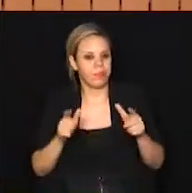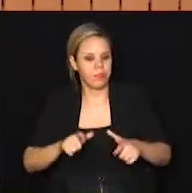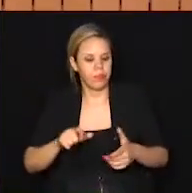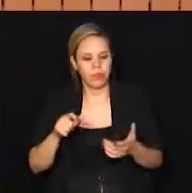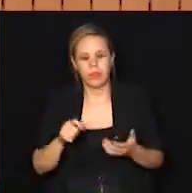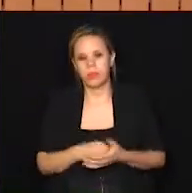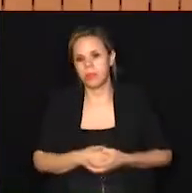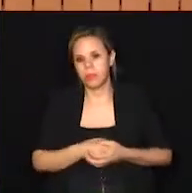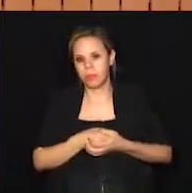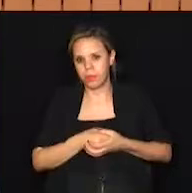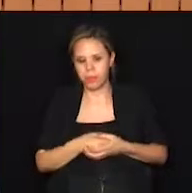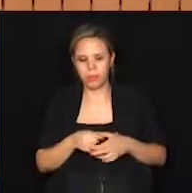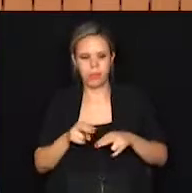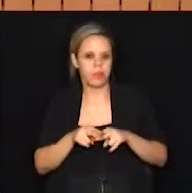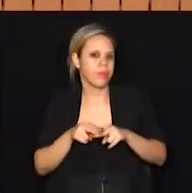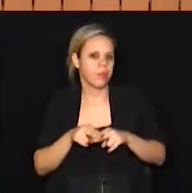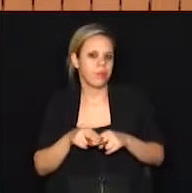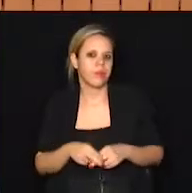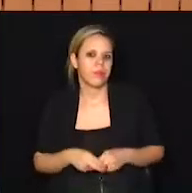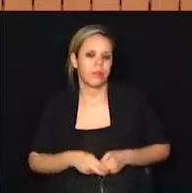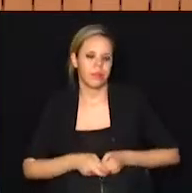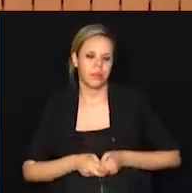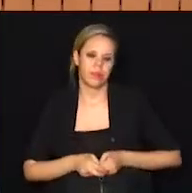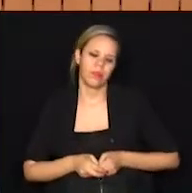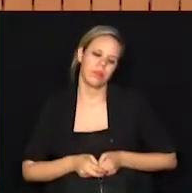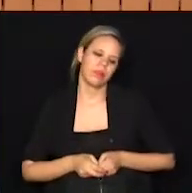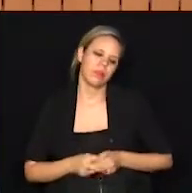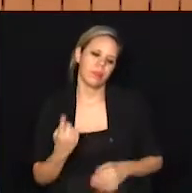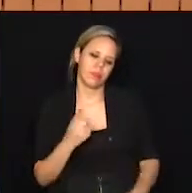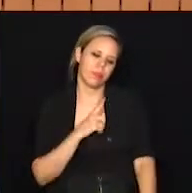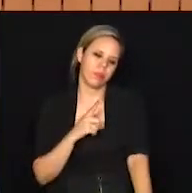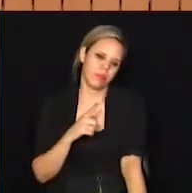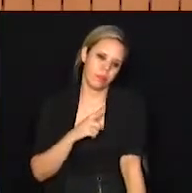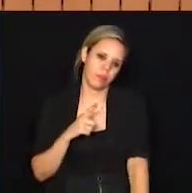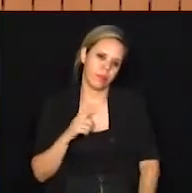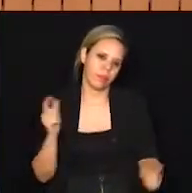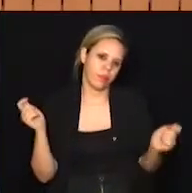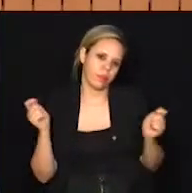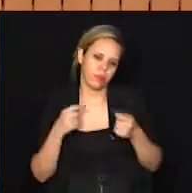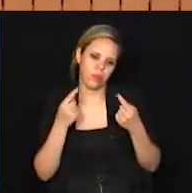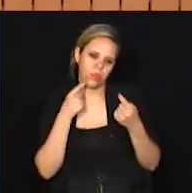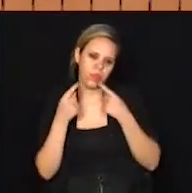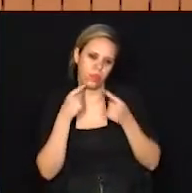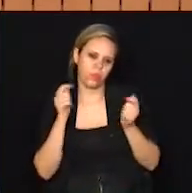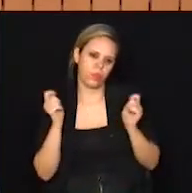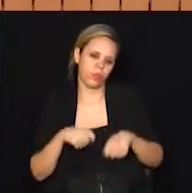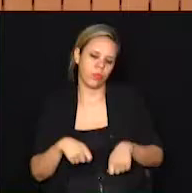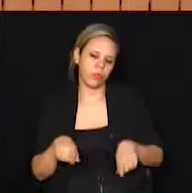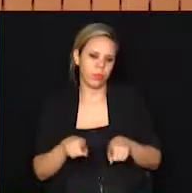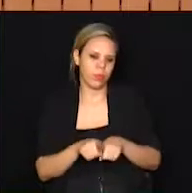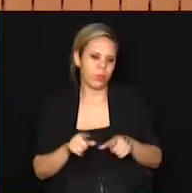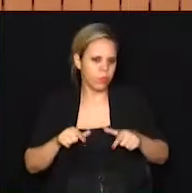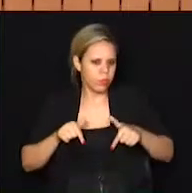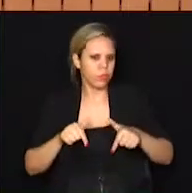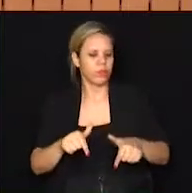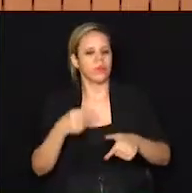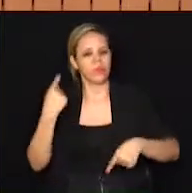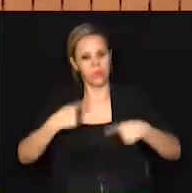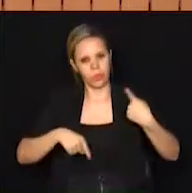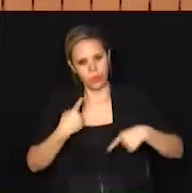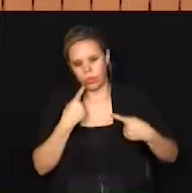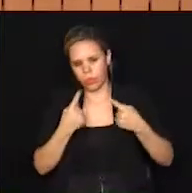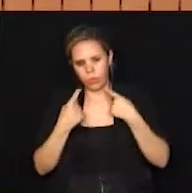queria passar agora a palavra para a Verônica, anunciar que também está aqui conosco o conselheiro tutelar Fábio Riza, que é da região